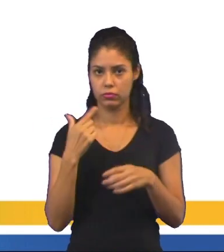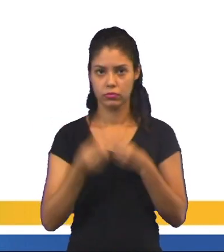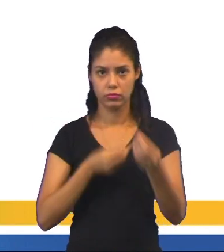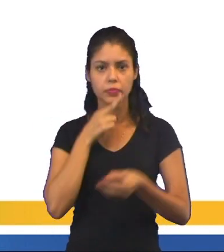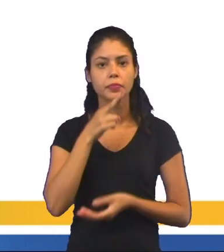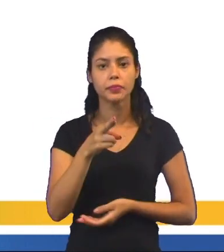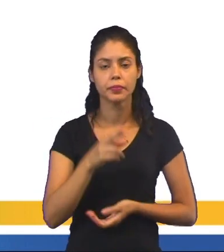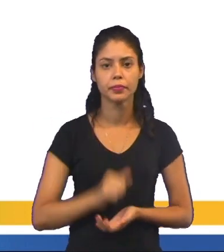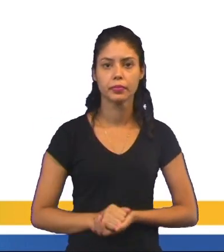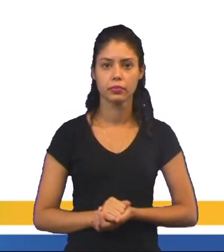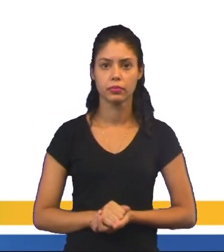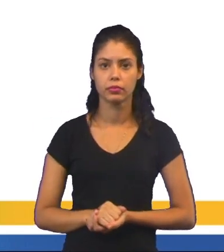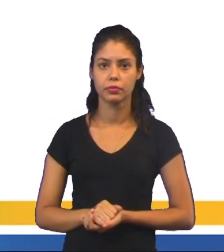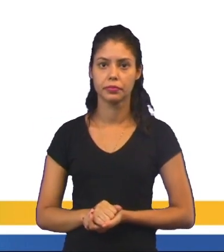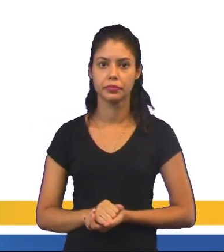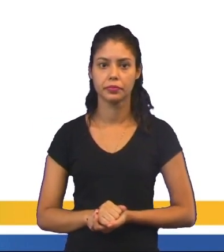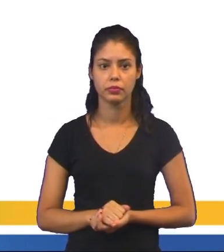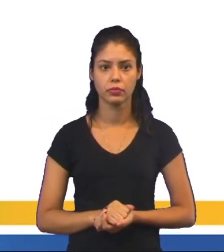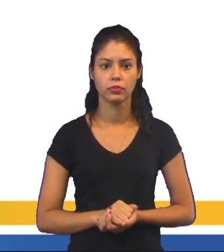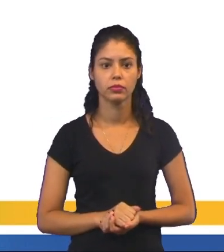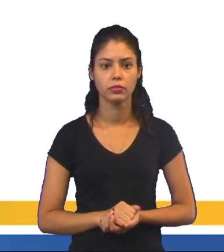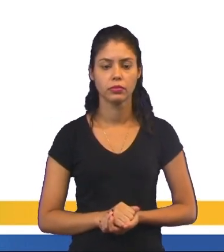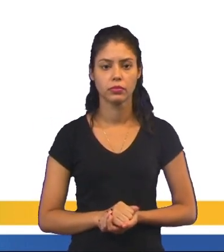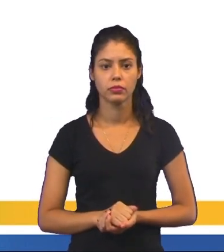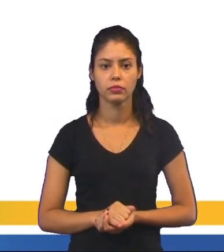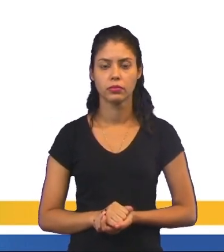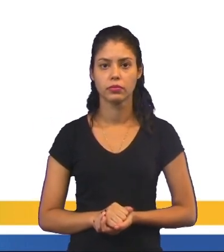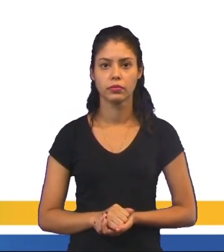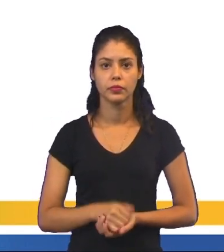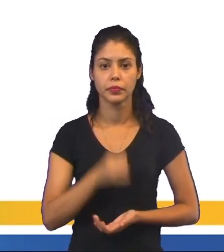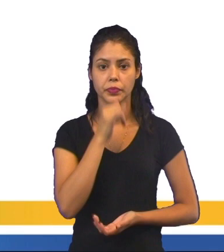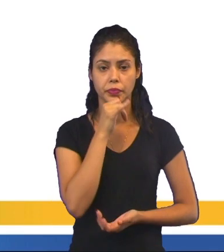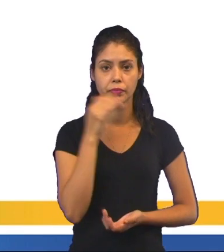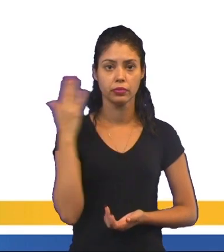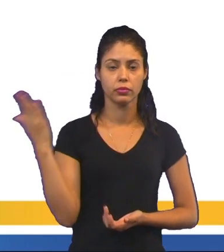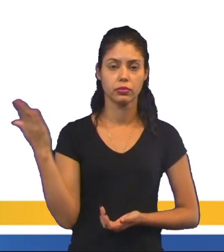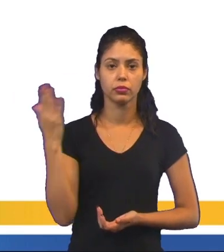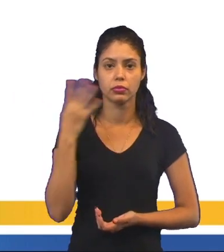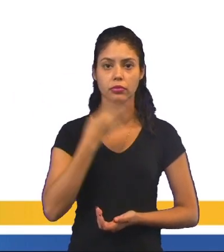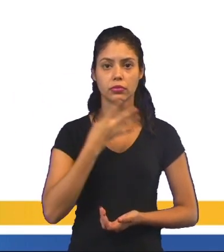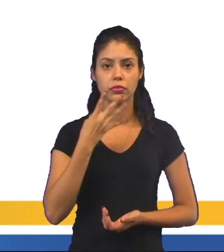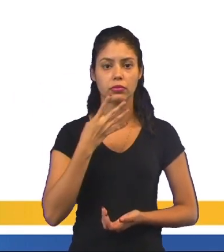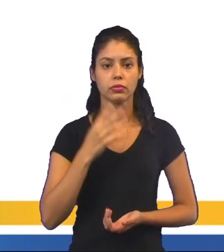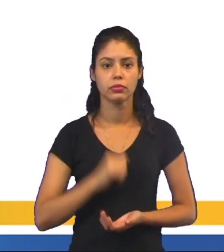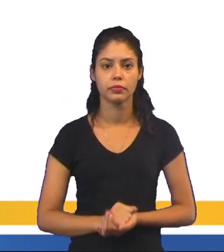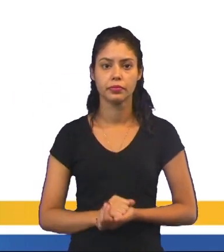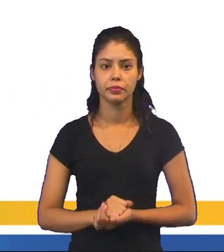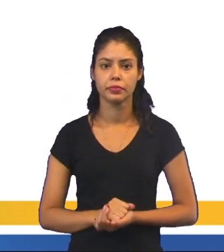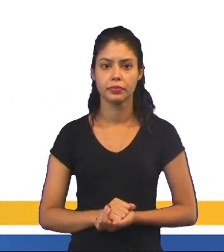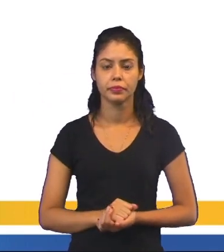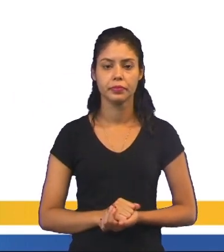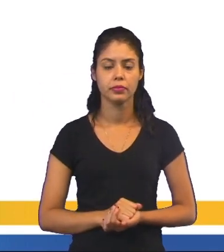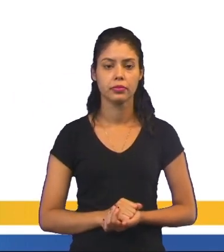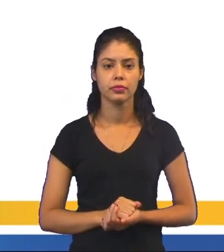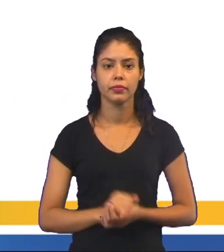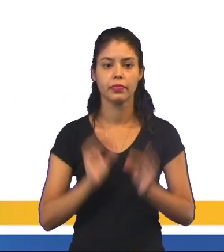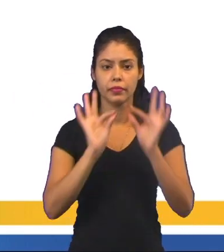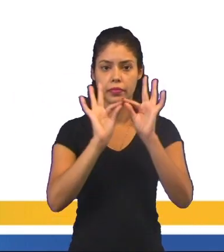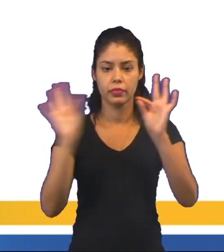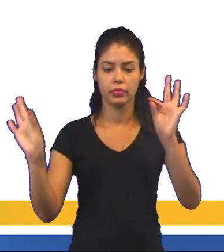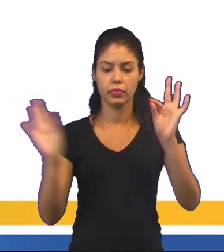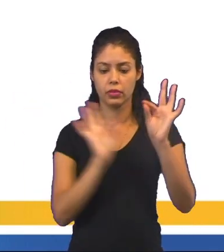fazer o cálculo tá É nesse quarto exemplo nesse exemplo